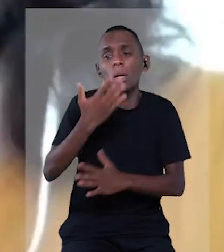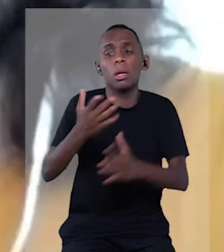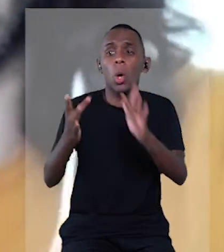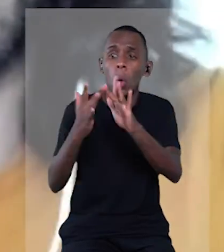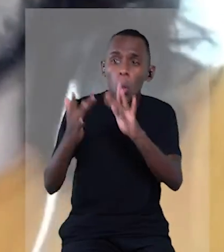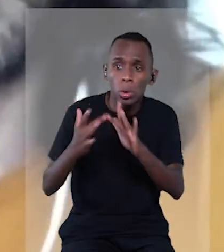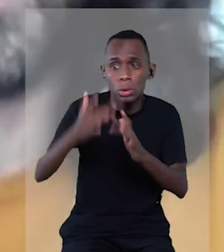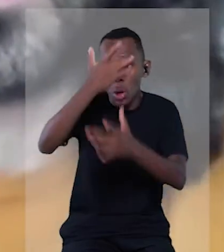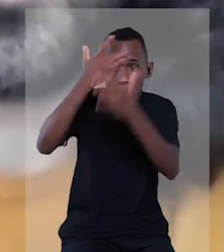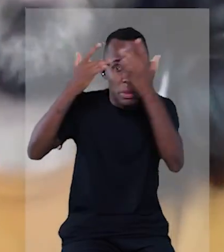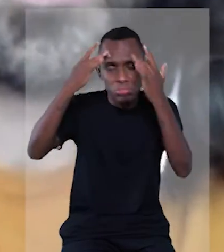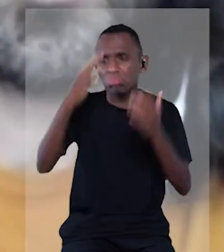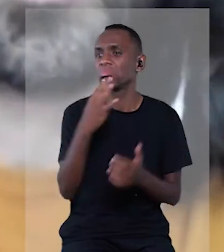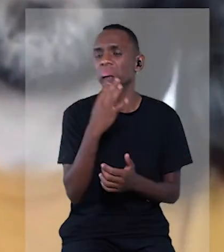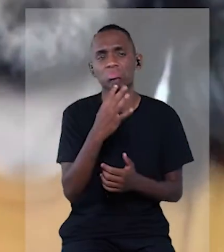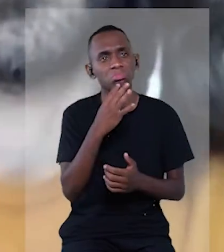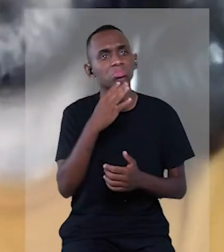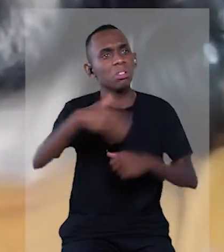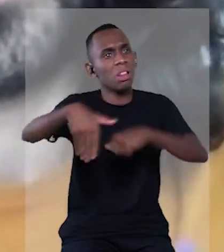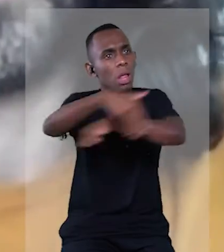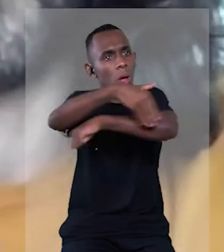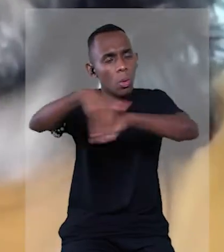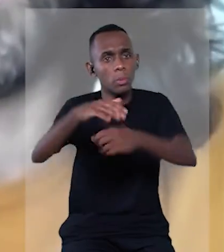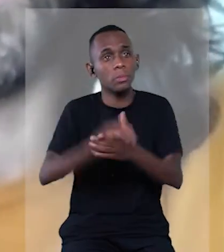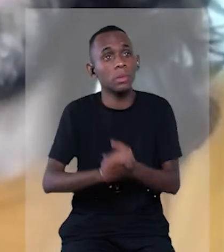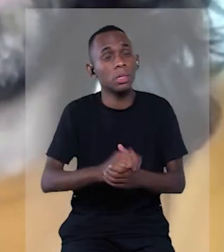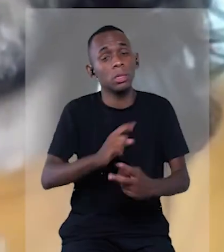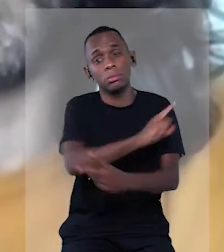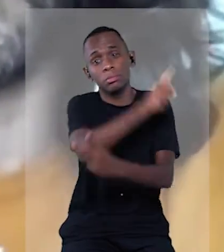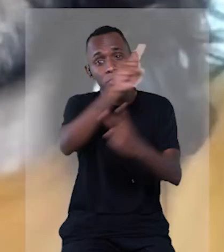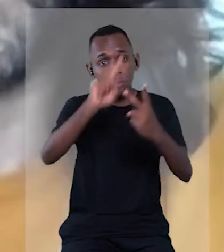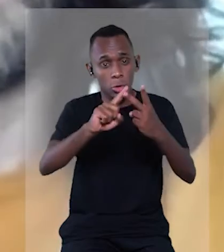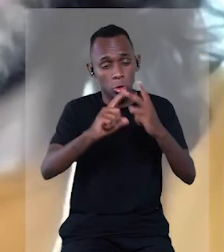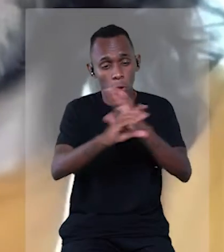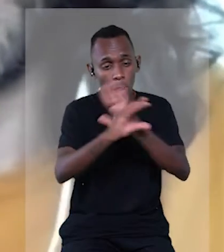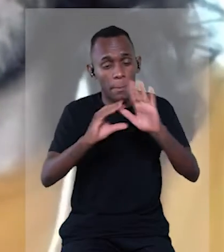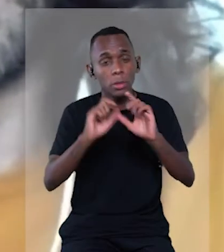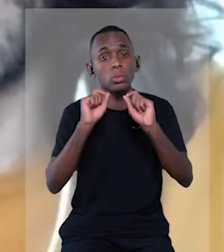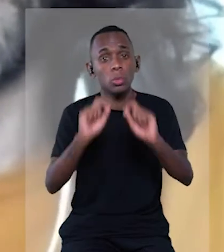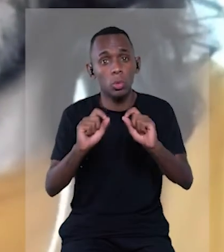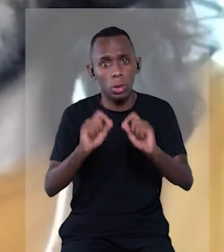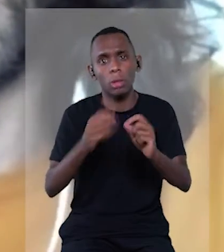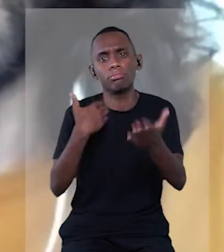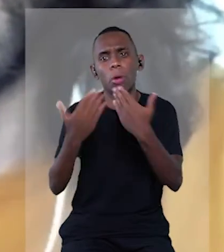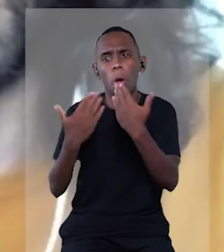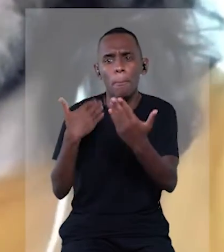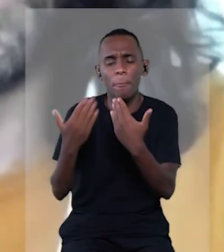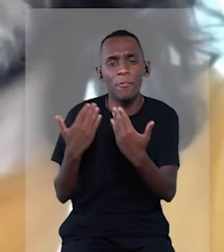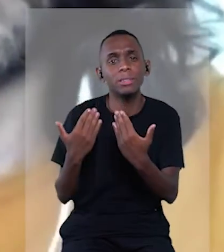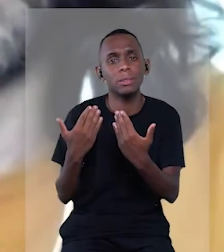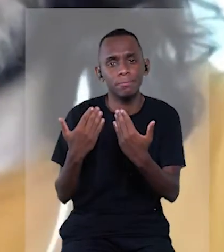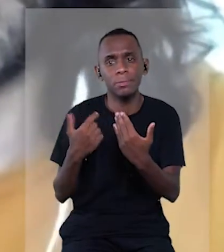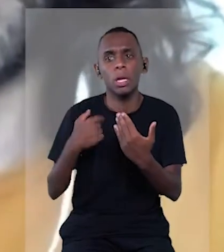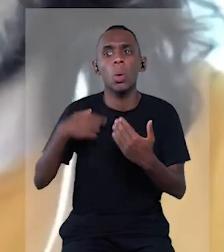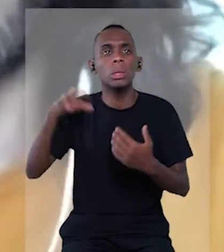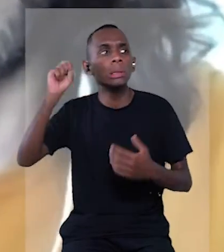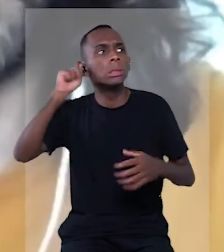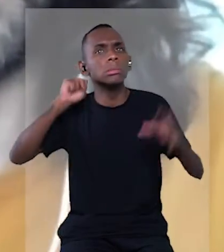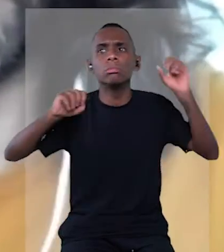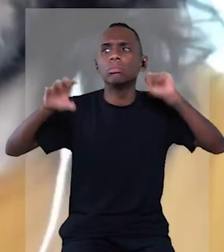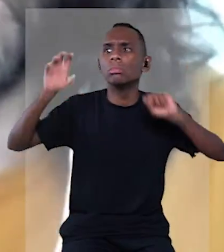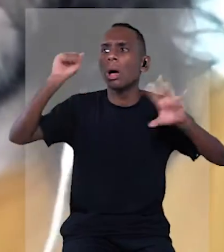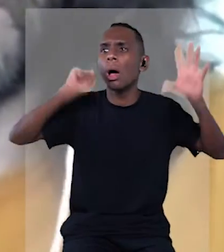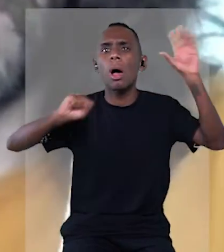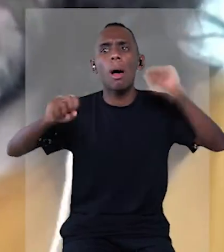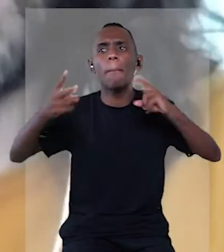a partir de conversas minhas mesmo com pessoas desconhecidas, no meio da rua. O segundo capítulo são conversas que eu